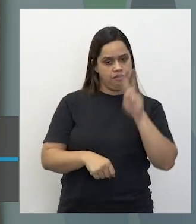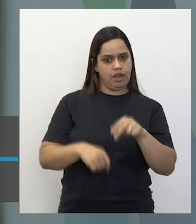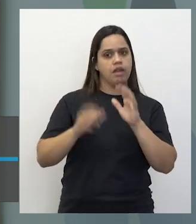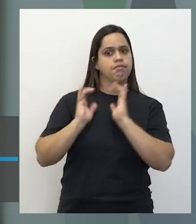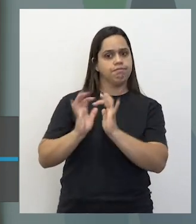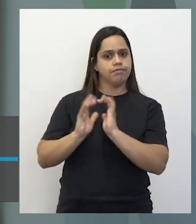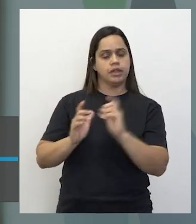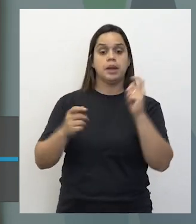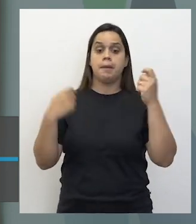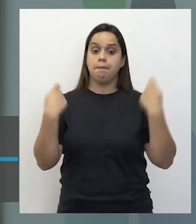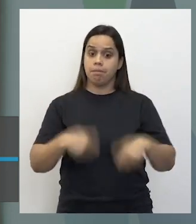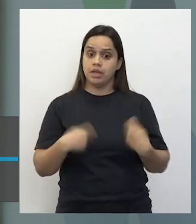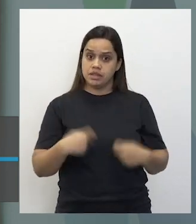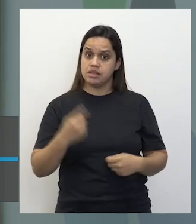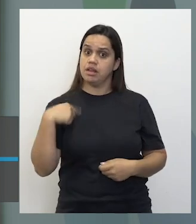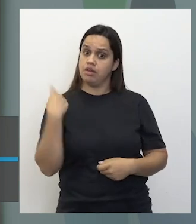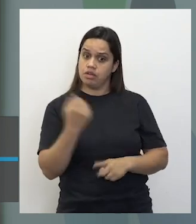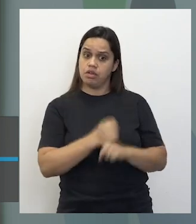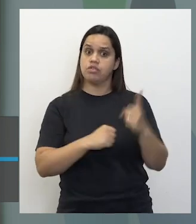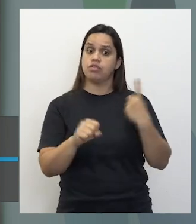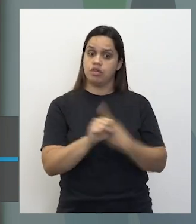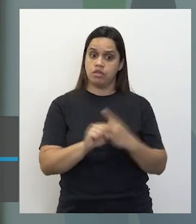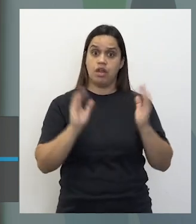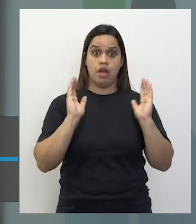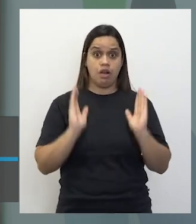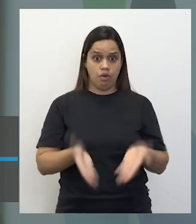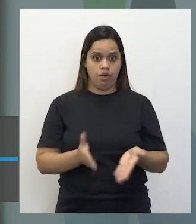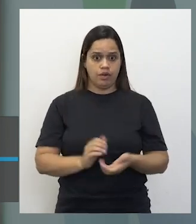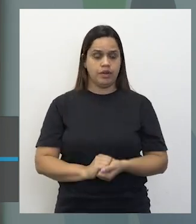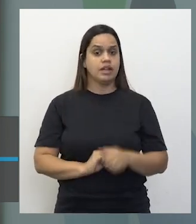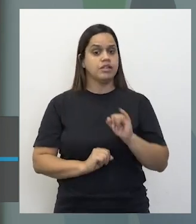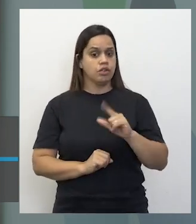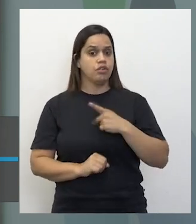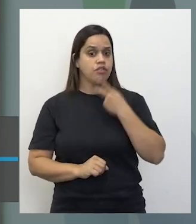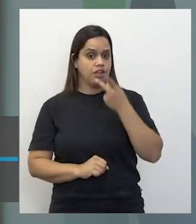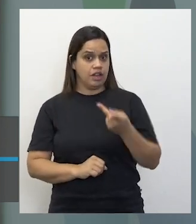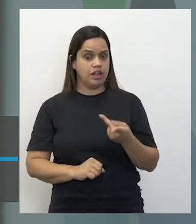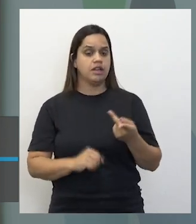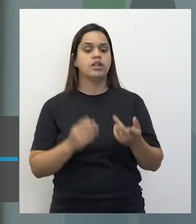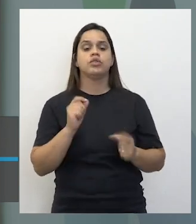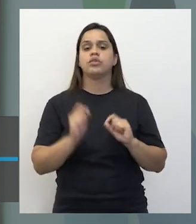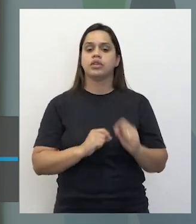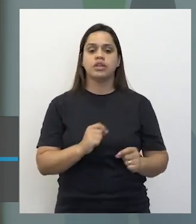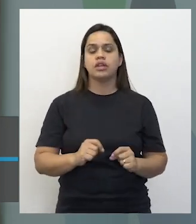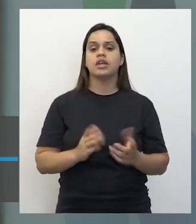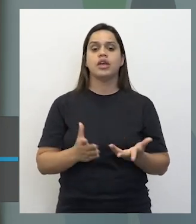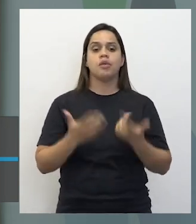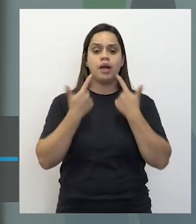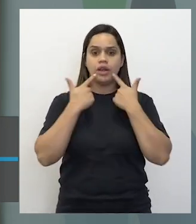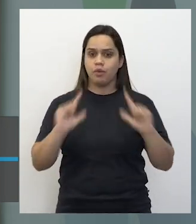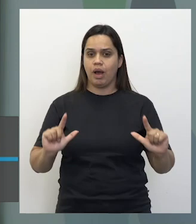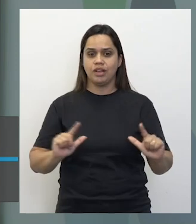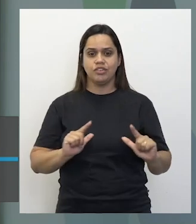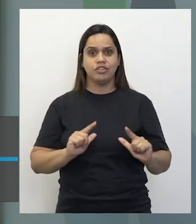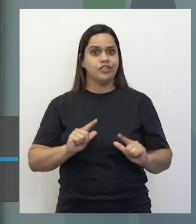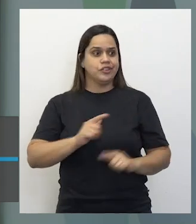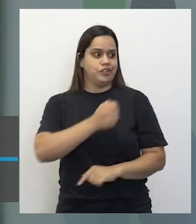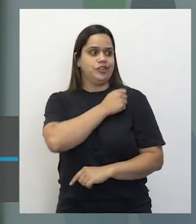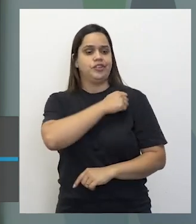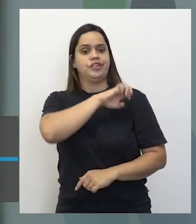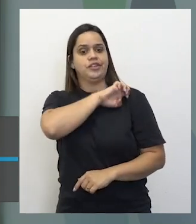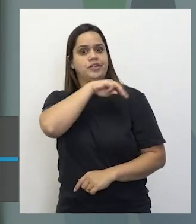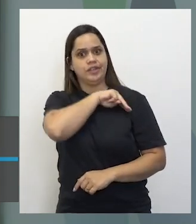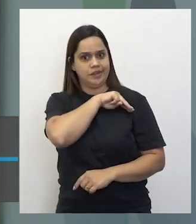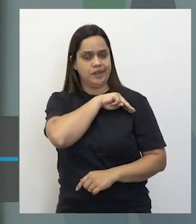uma necessidade da nossa sociedade atual. Se eu estiver falando uma linguagem muito ensino médio, gente, me corrijam, tá? Eu estou aqui falando e eu fico